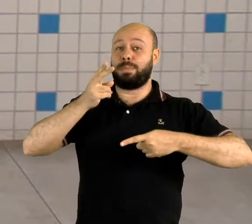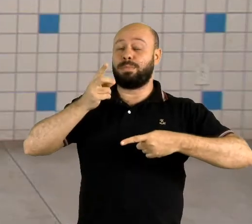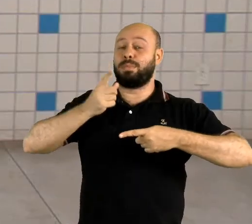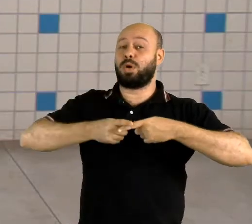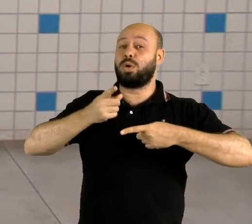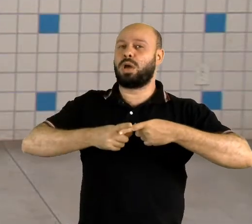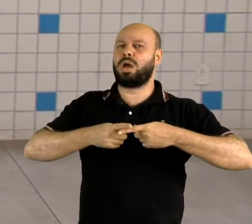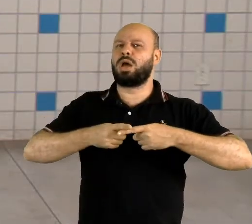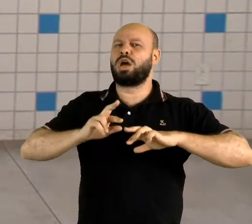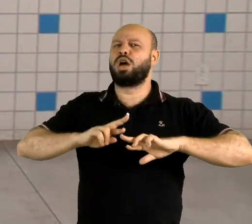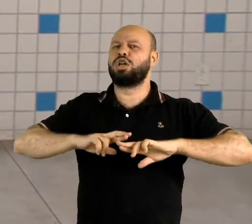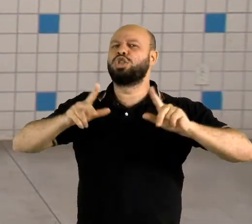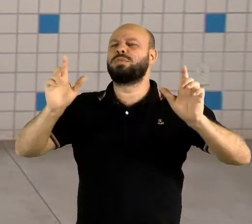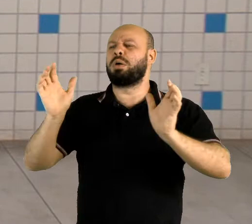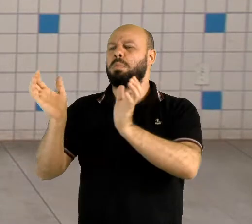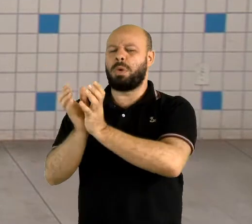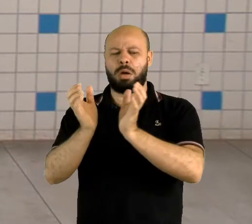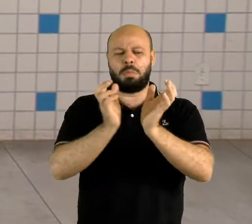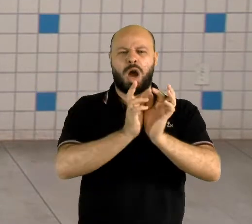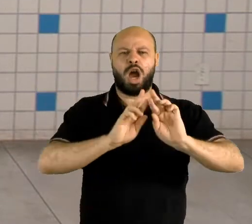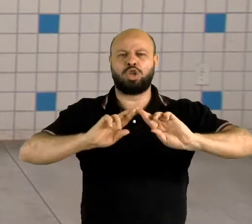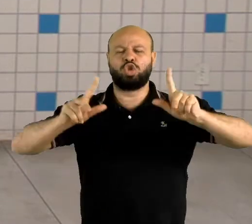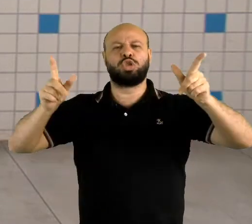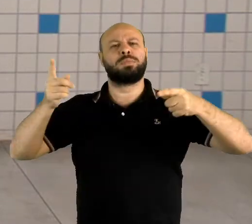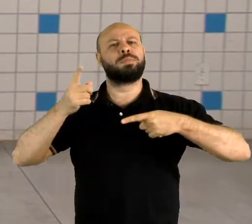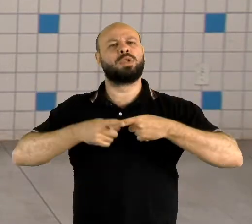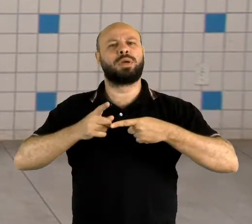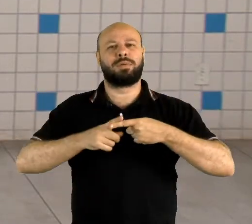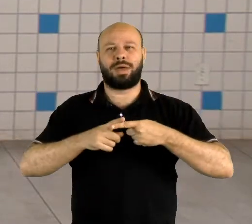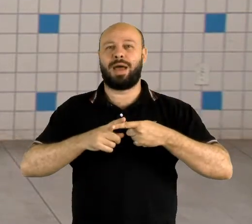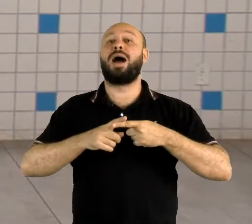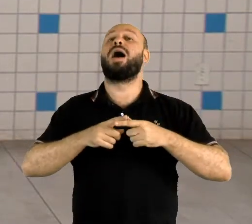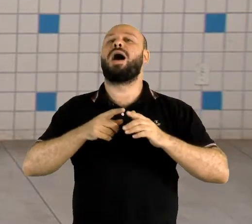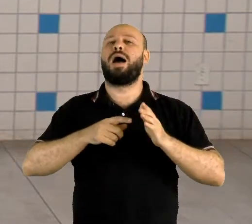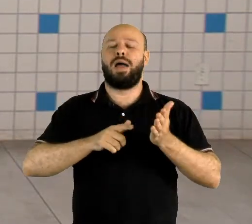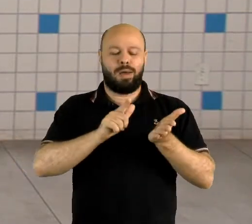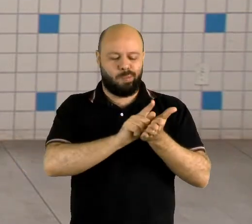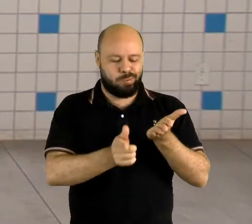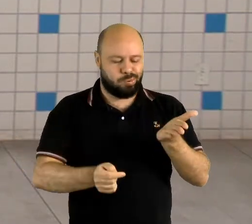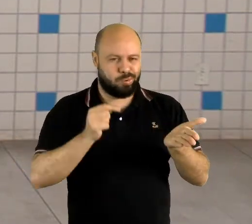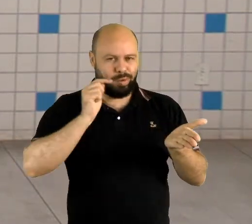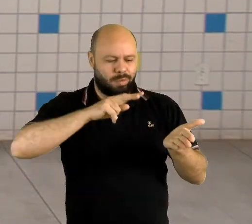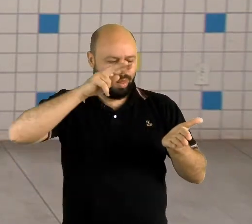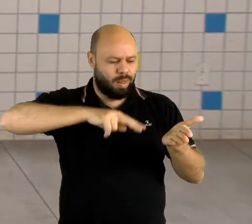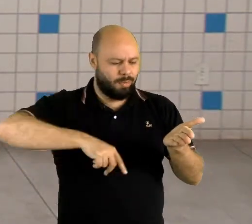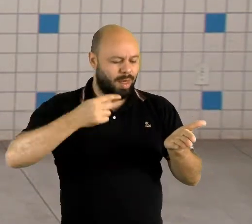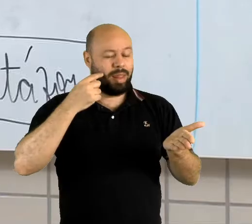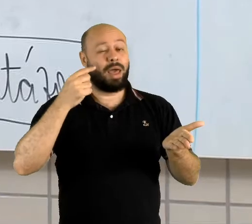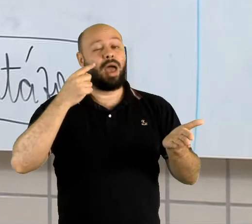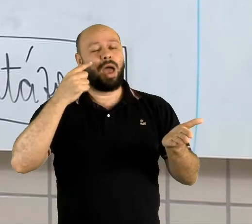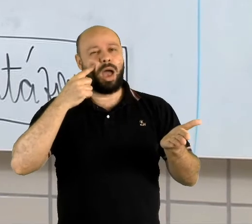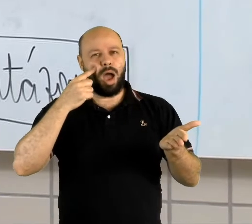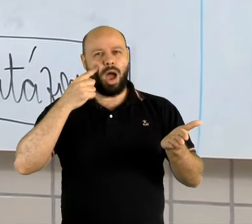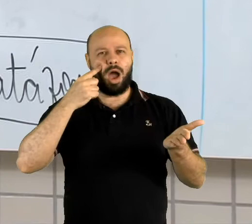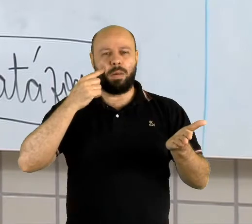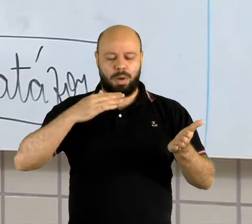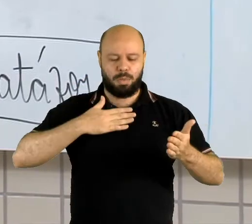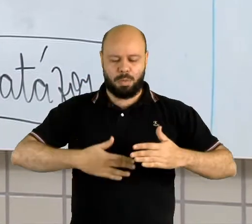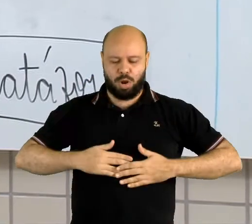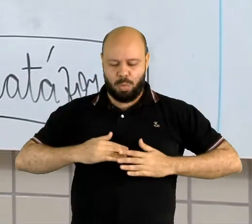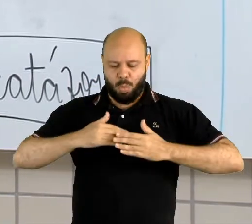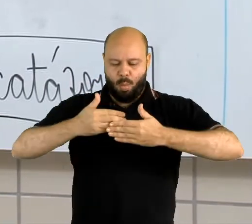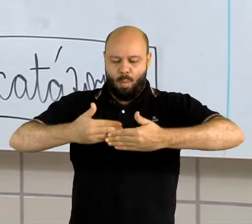qual a diferença dessa espécie. Está lá na reportagem, ela tem um abdômen mais prolongado e